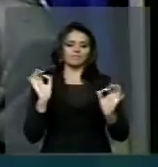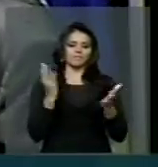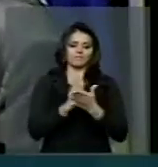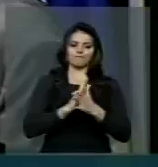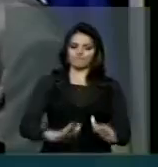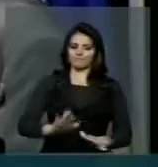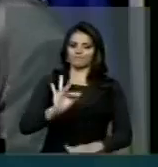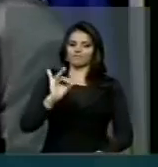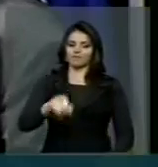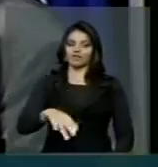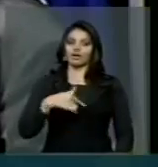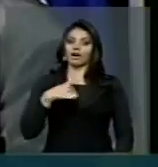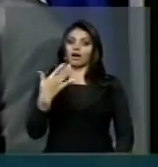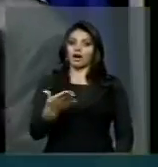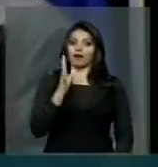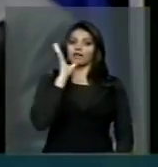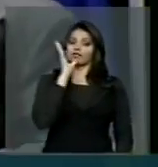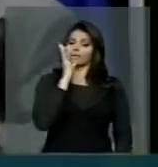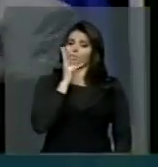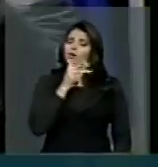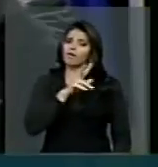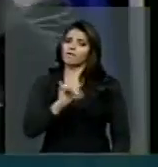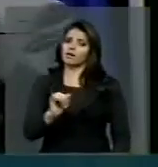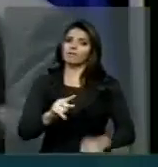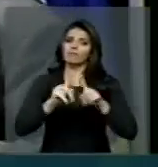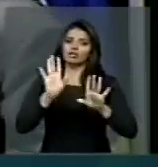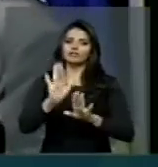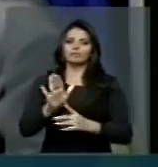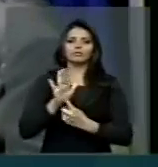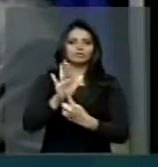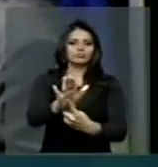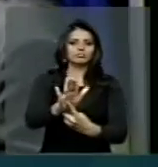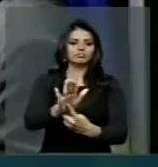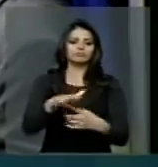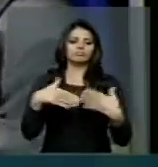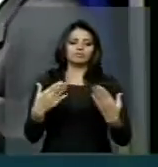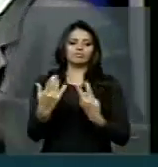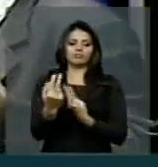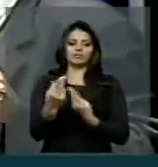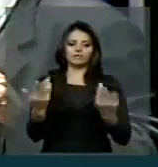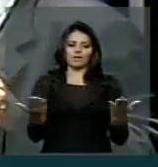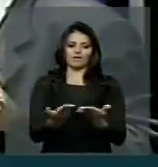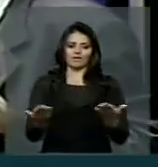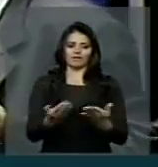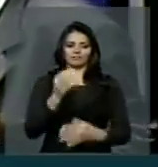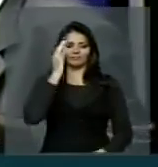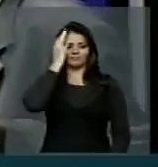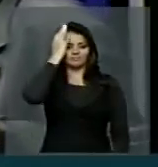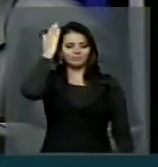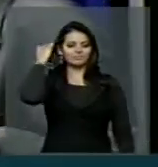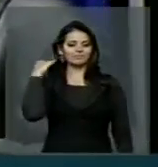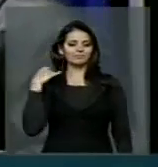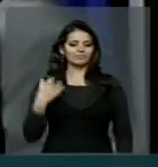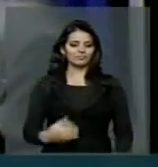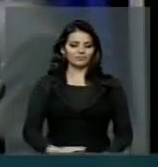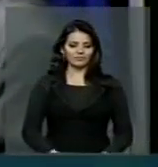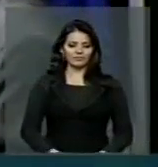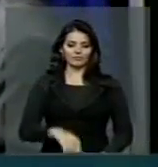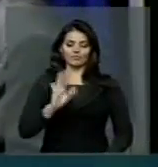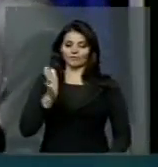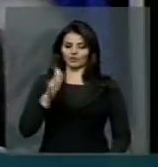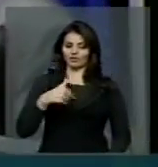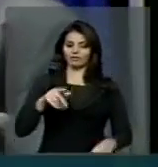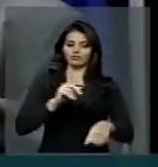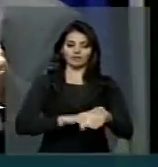contados. Ainda ia demorar um pouco, mas ali já indicava, tal como está indicando agora, que já chegou